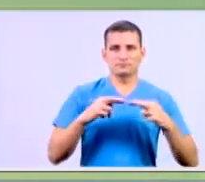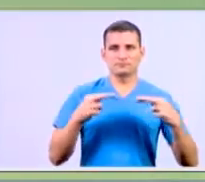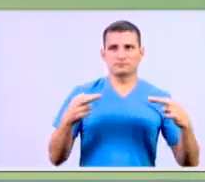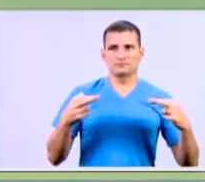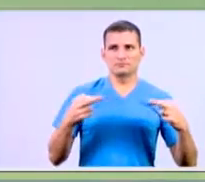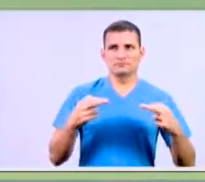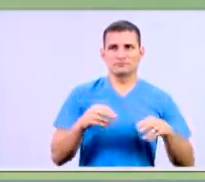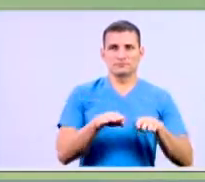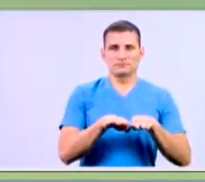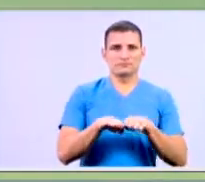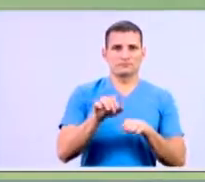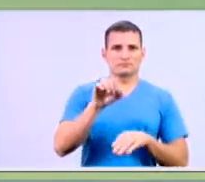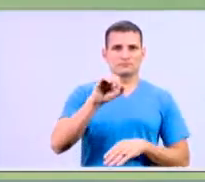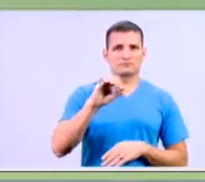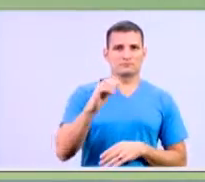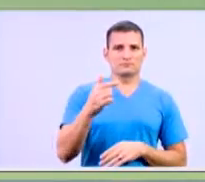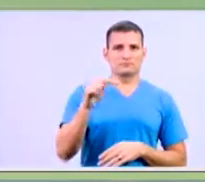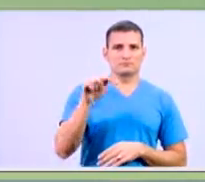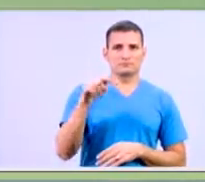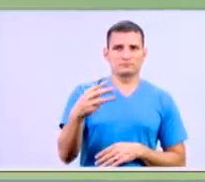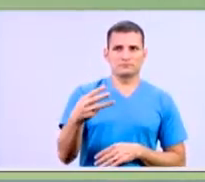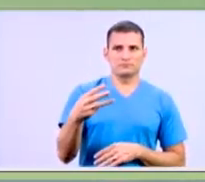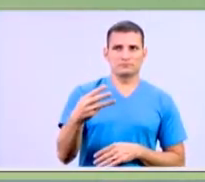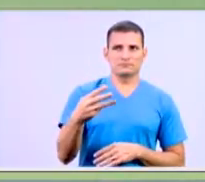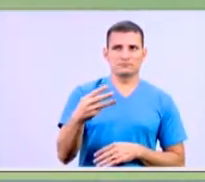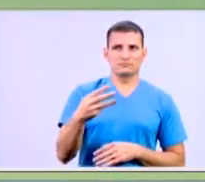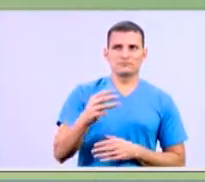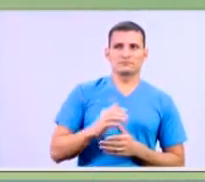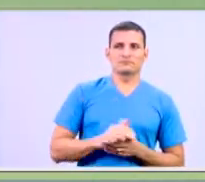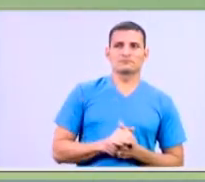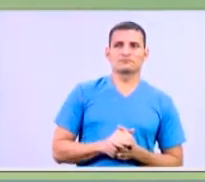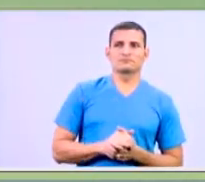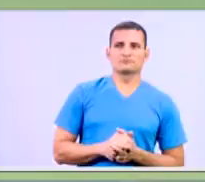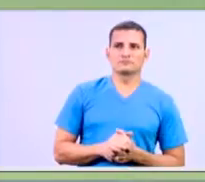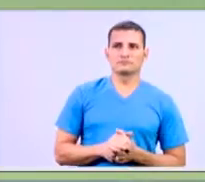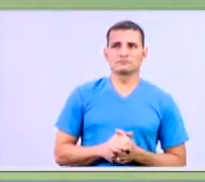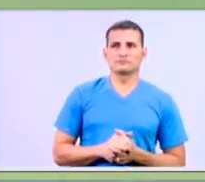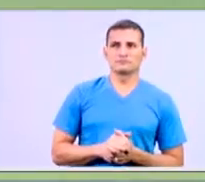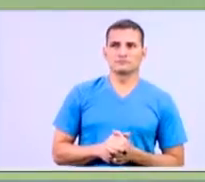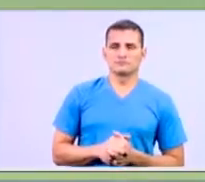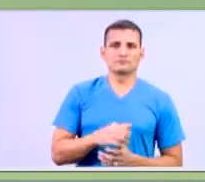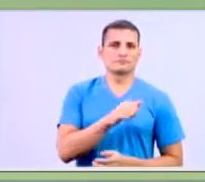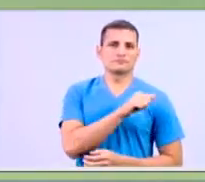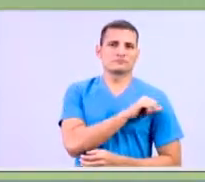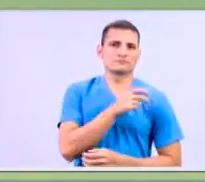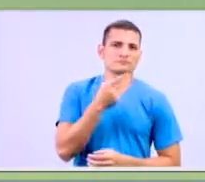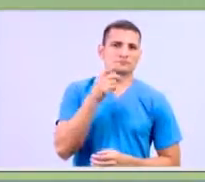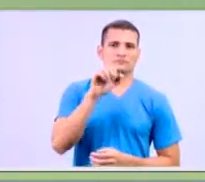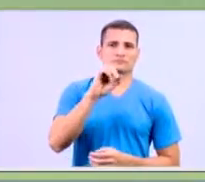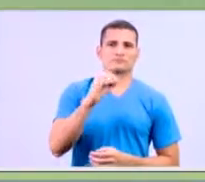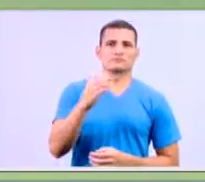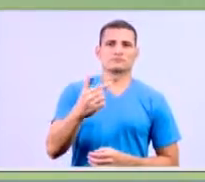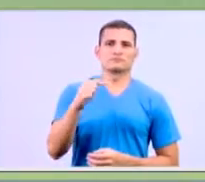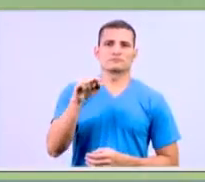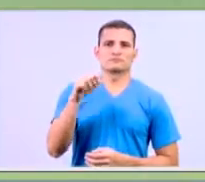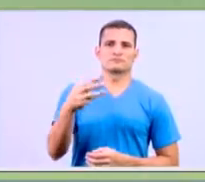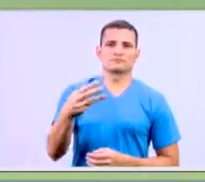está no padrão 802.3. A aluna falou que era